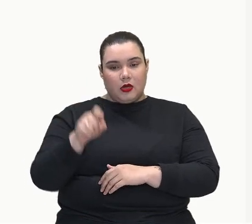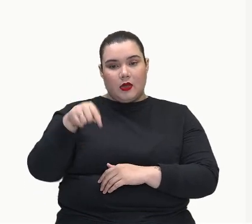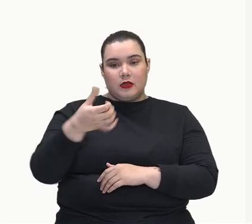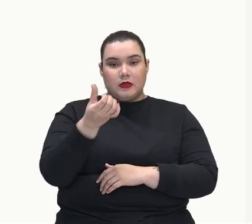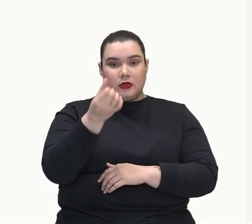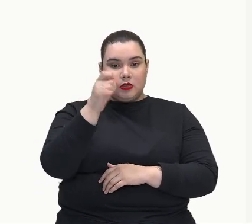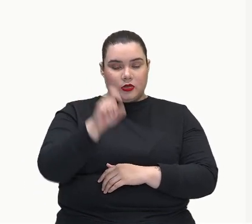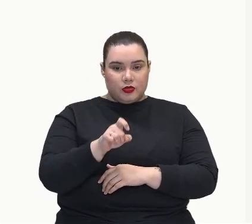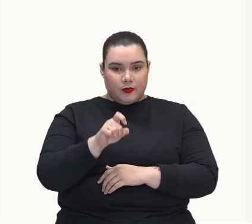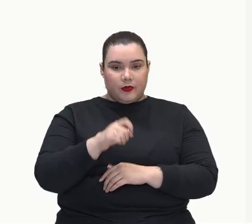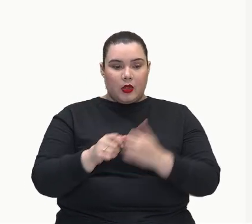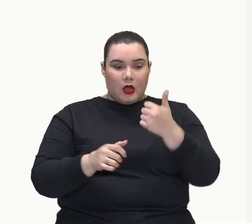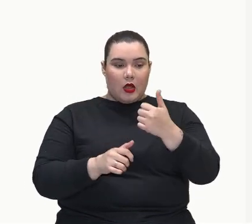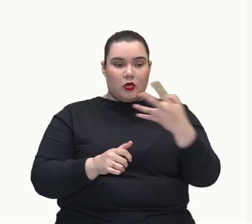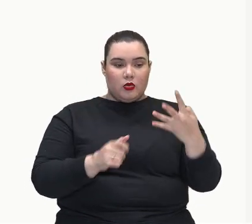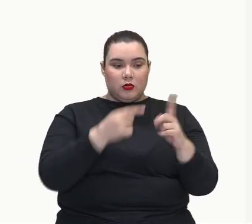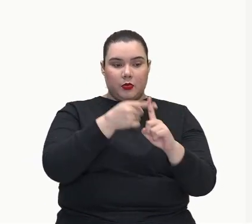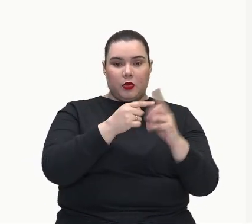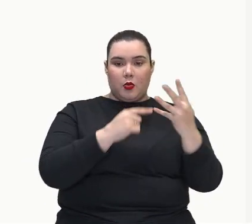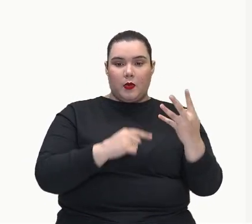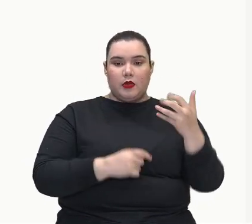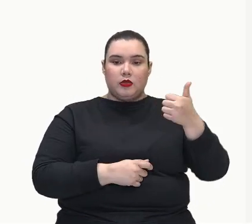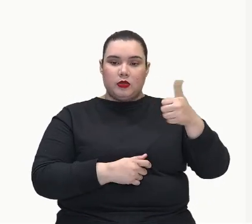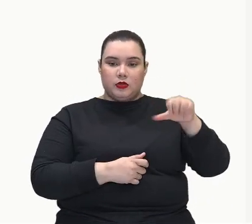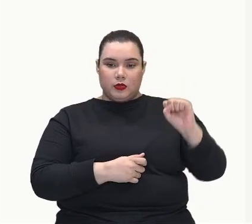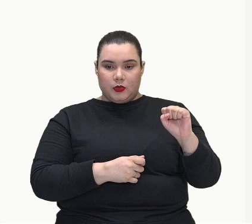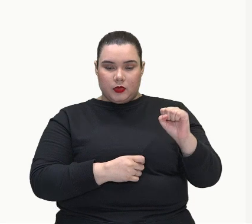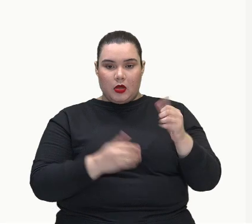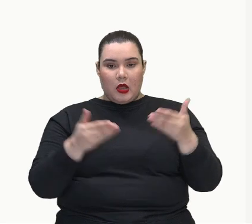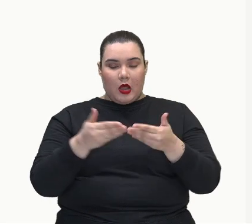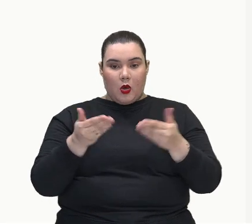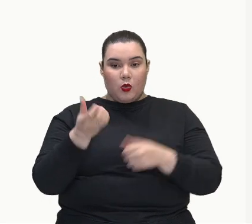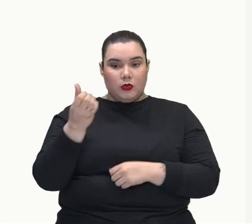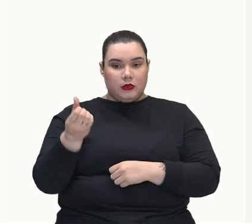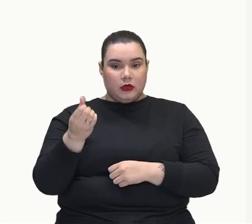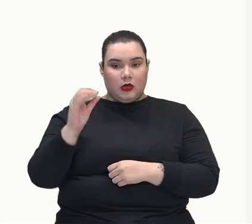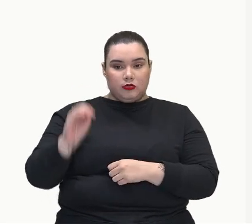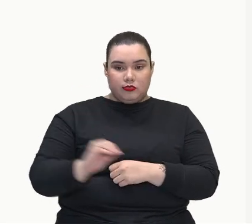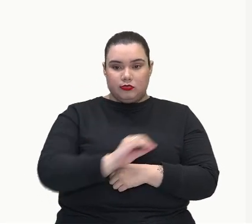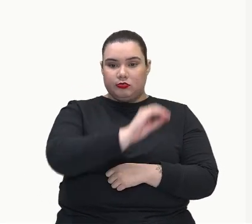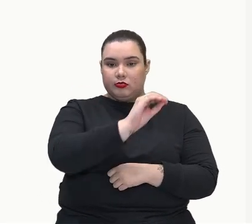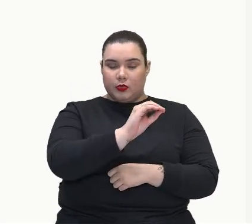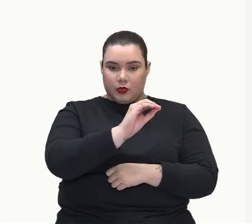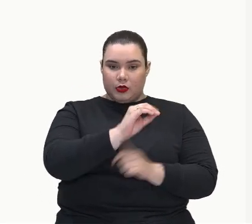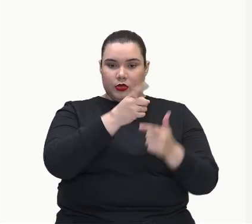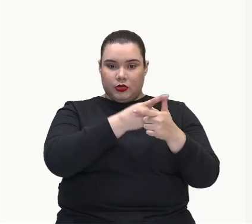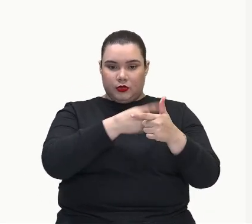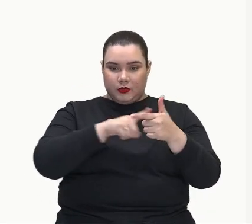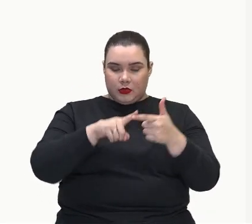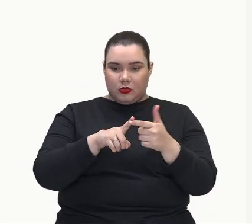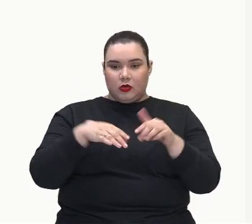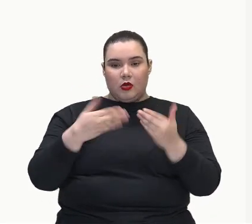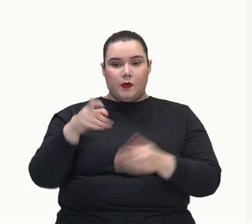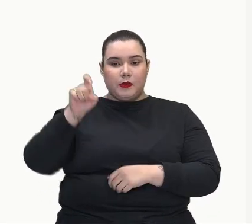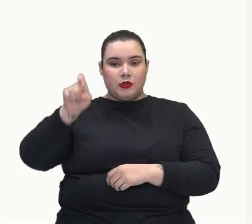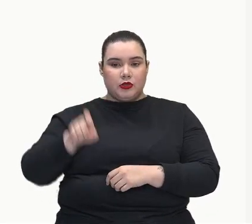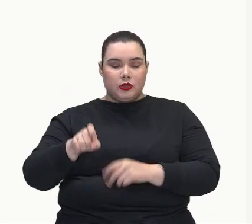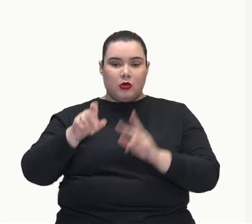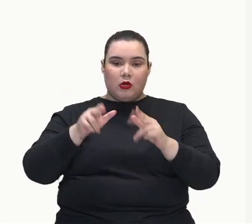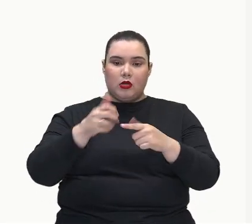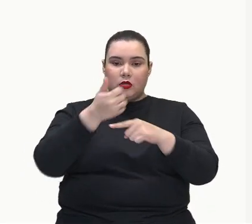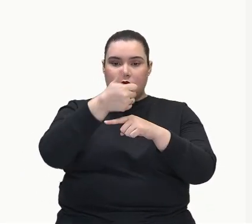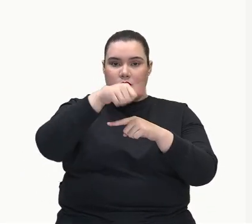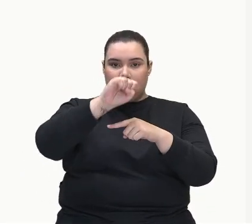e 14 mais 4 é 18. Agora, a gente passa o 6 dividindo, nós vamos ter que x é igual